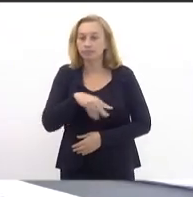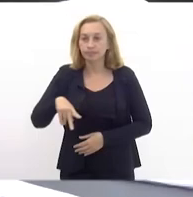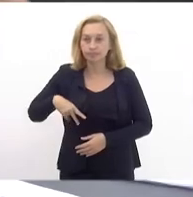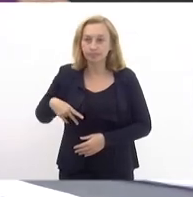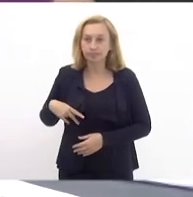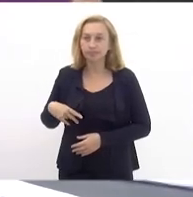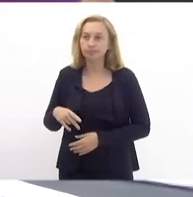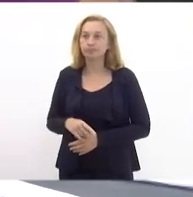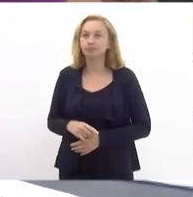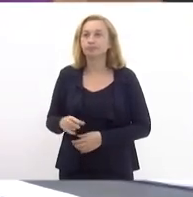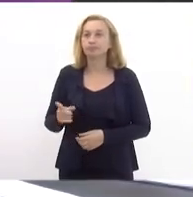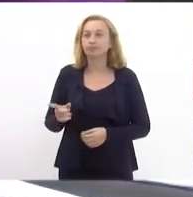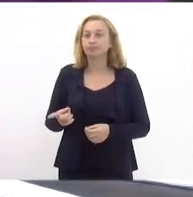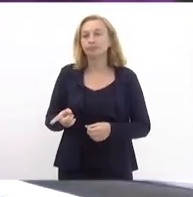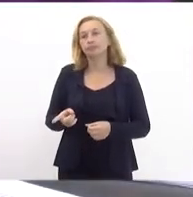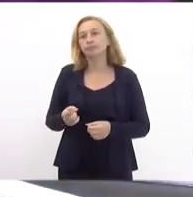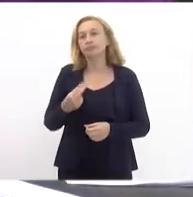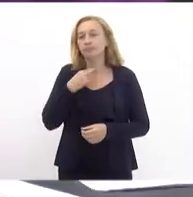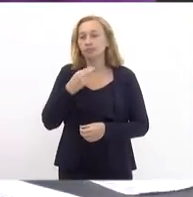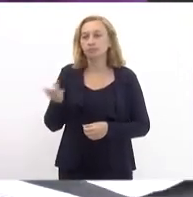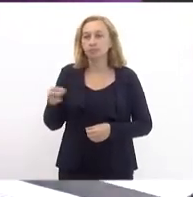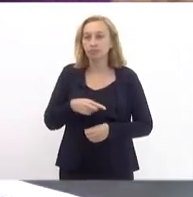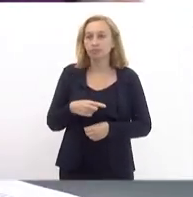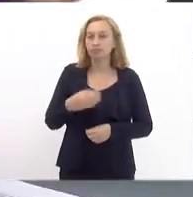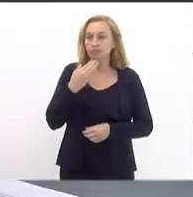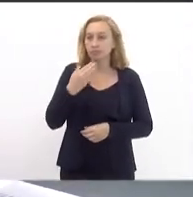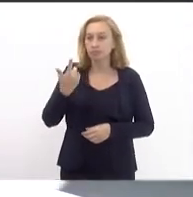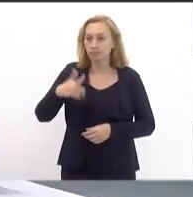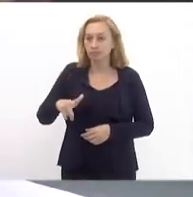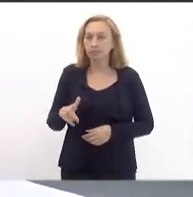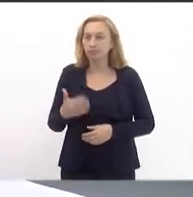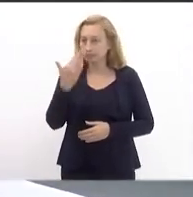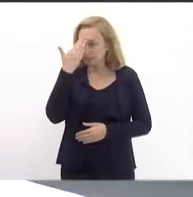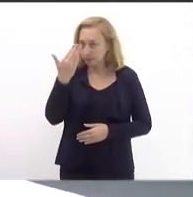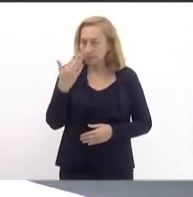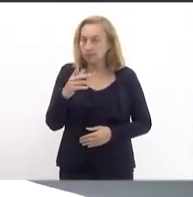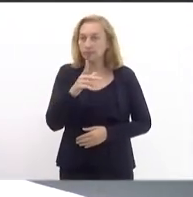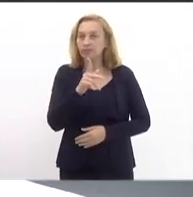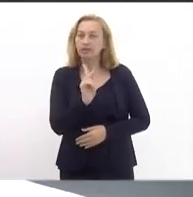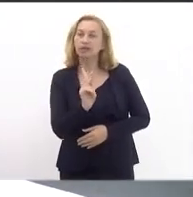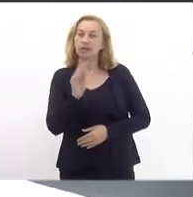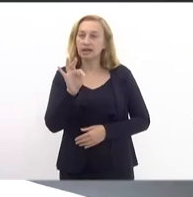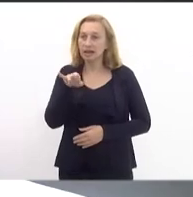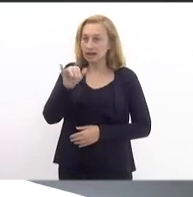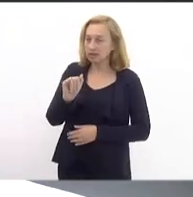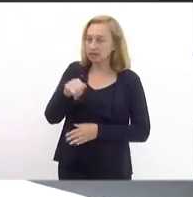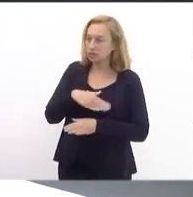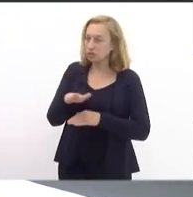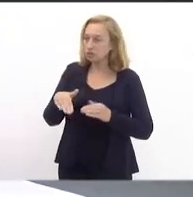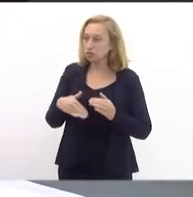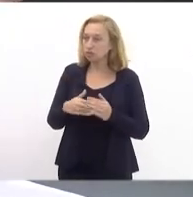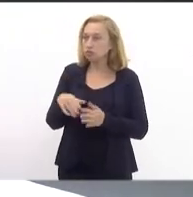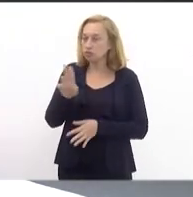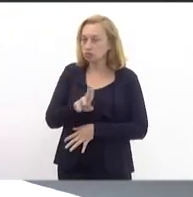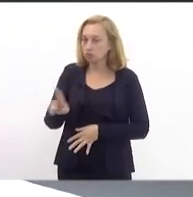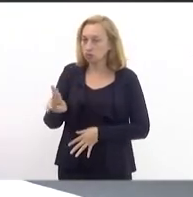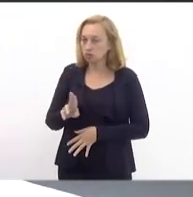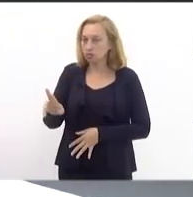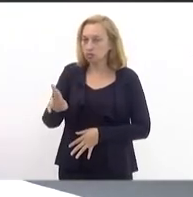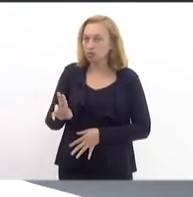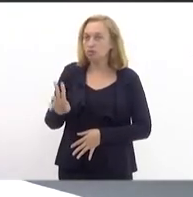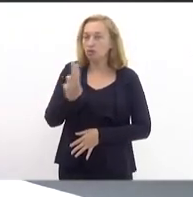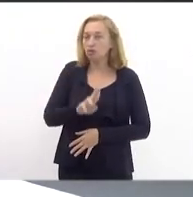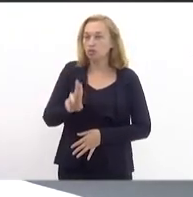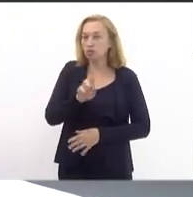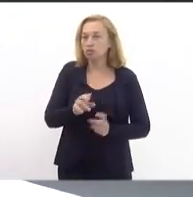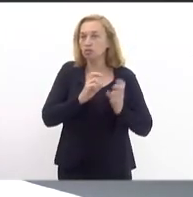tido algum imprevisto hoje, que não estiveram presentes. Mas eu queria agradecer a Kátia, em nome de todas as pessoas que utilizam o sistema